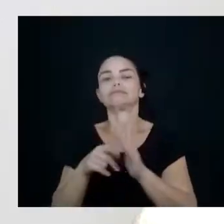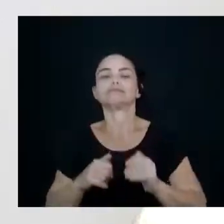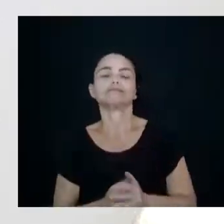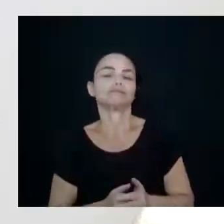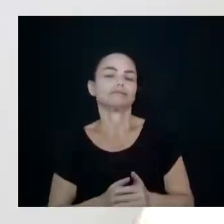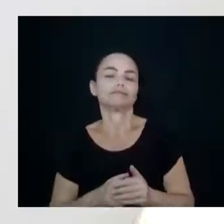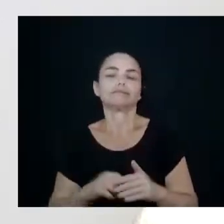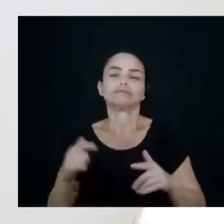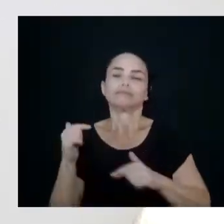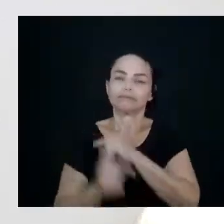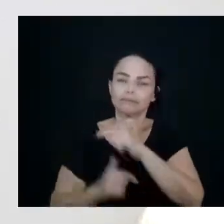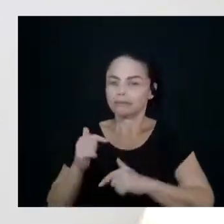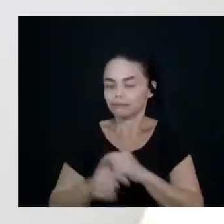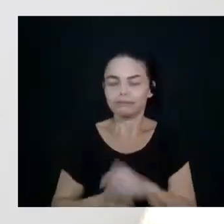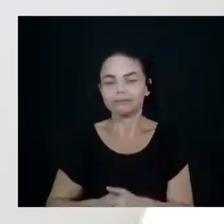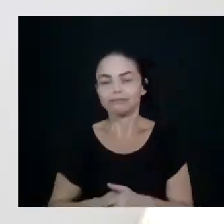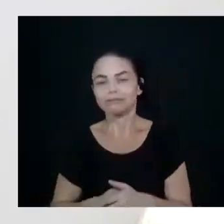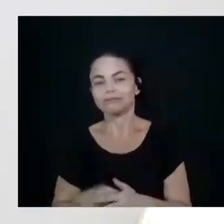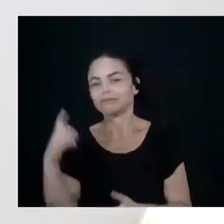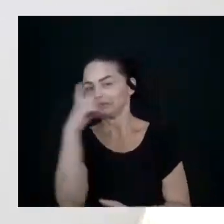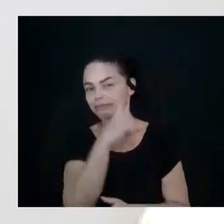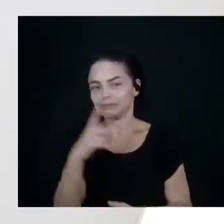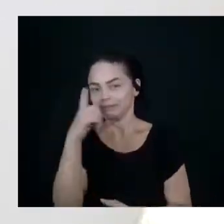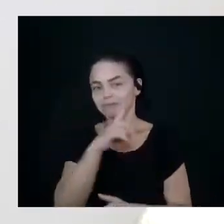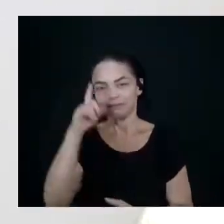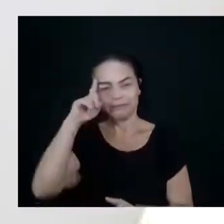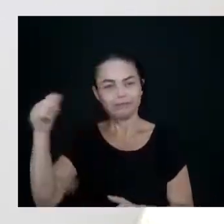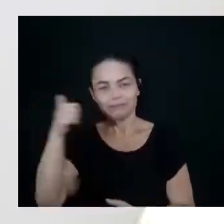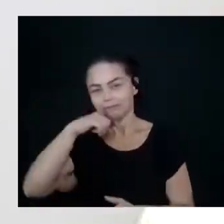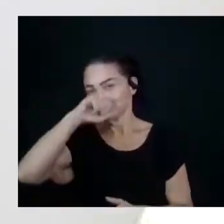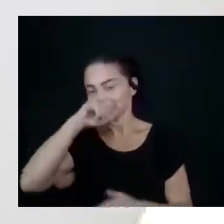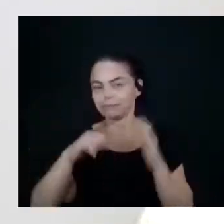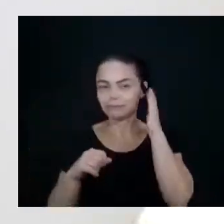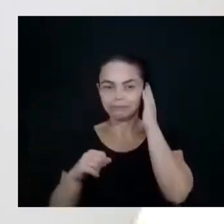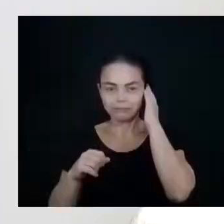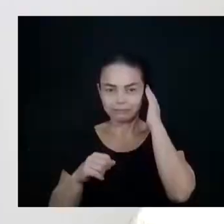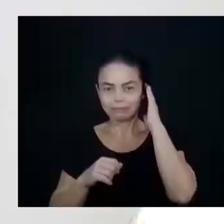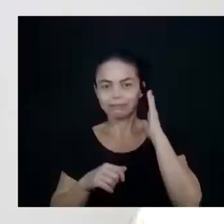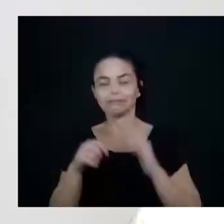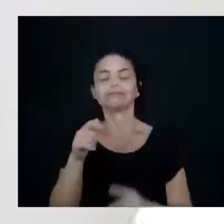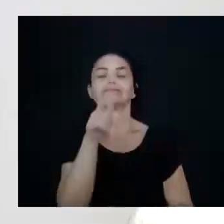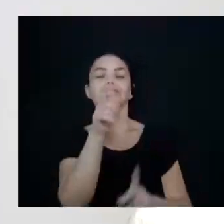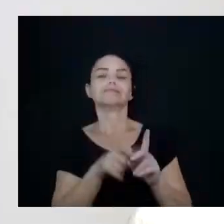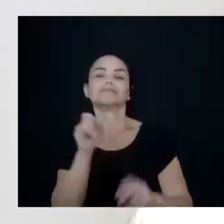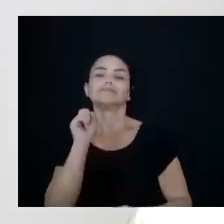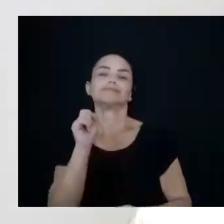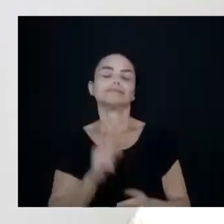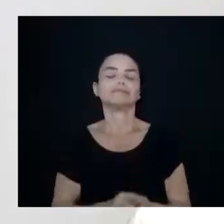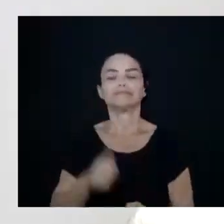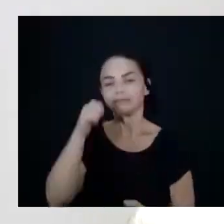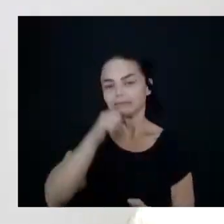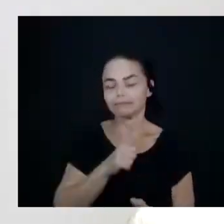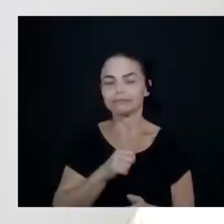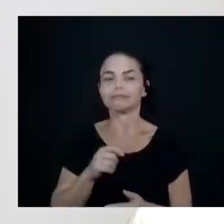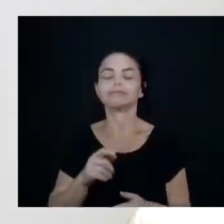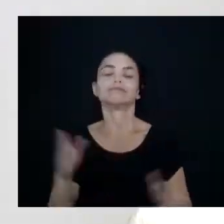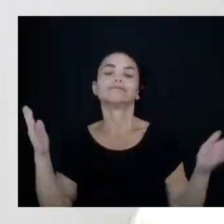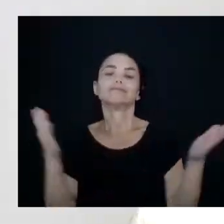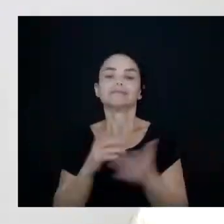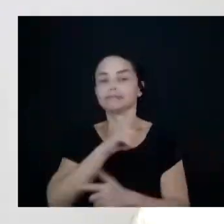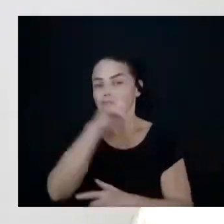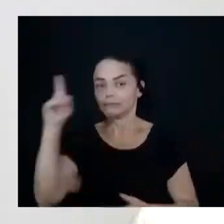Mães, nada melhor do que falar sobre quem são essas mulheres. Por isso, no programa de hoje, nós vamos conversar com algumas